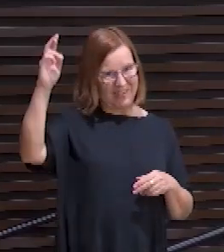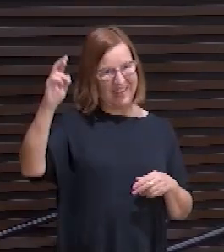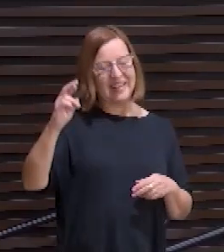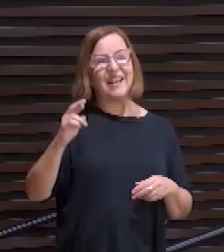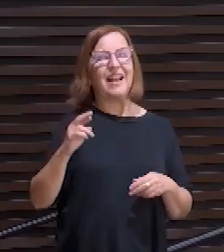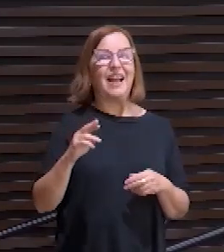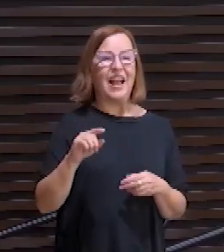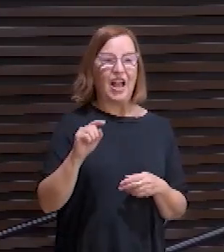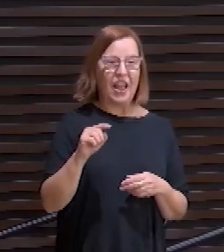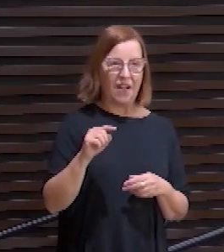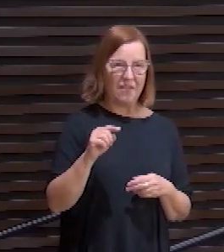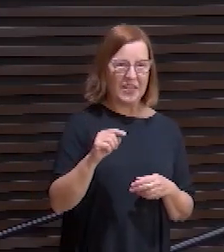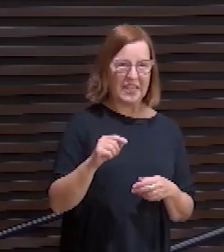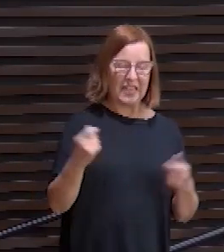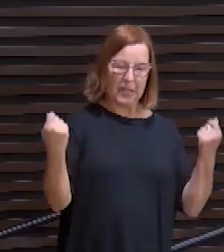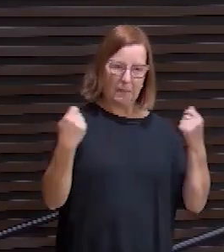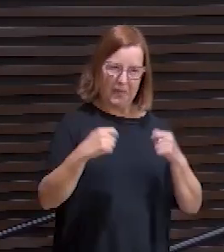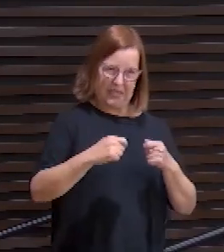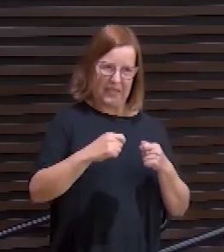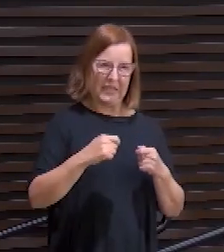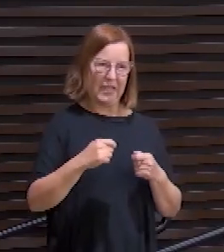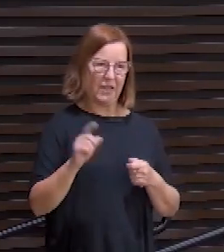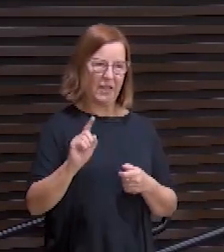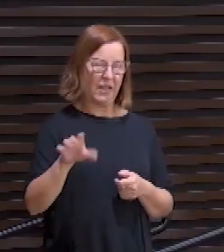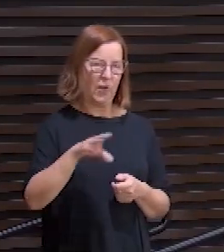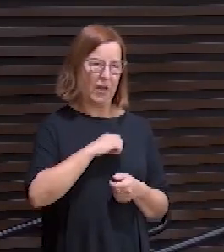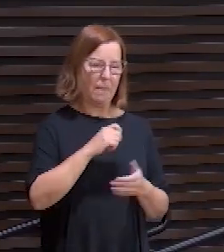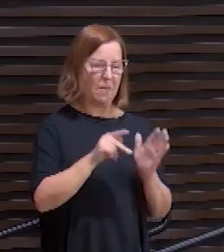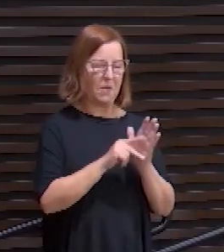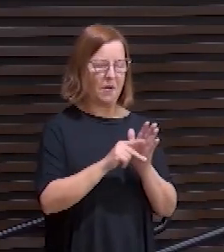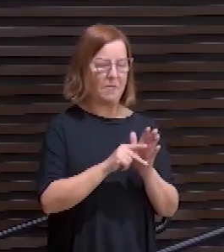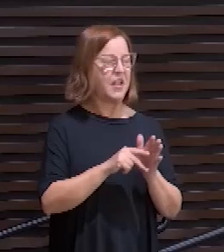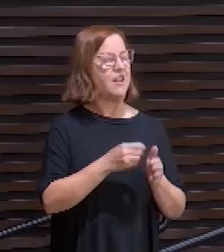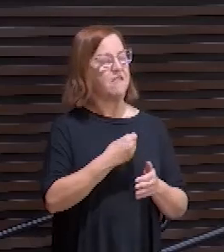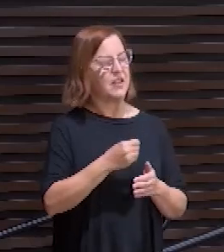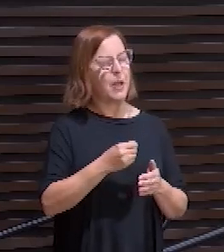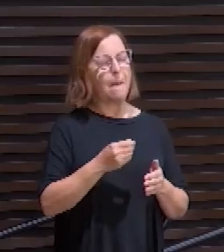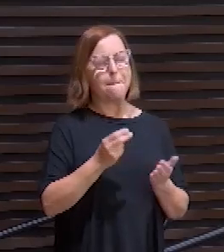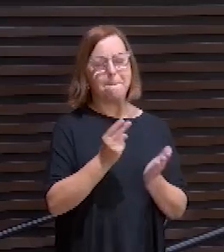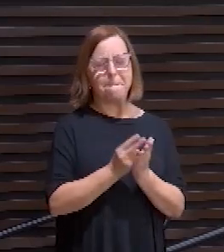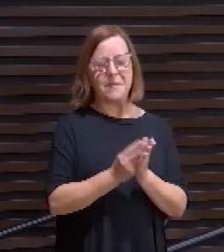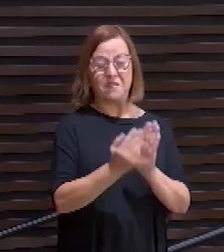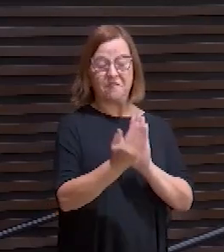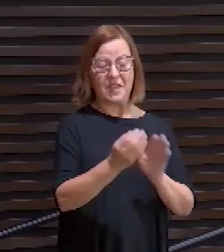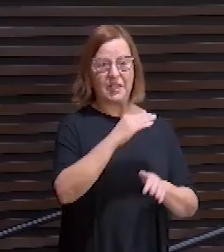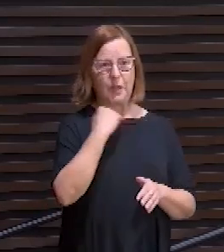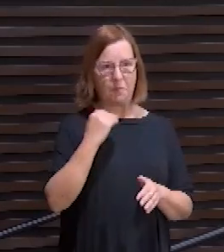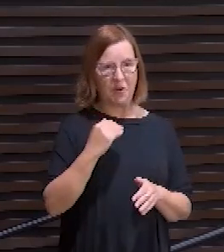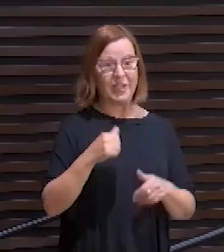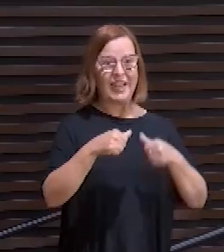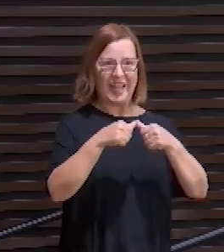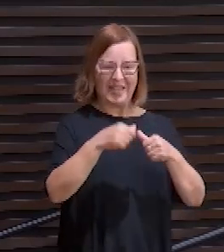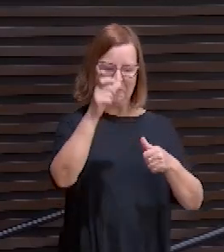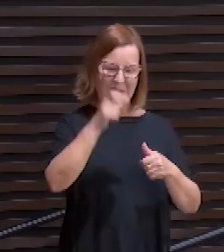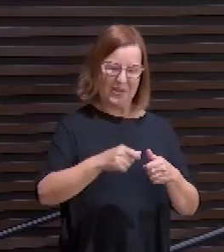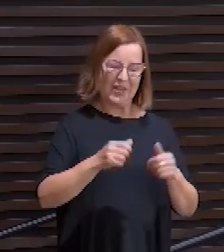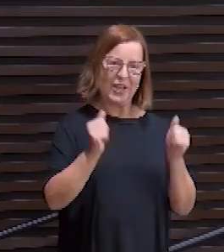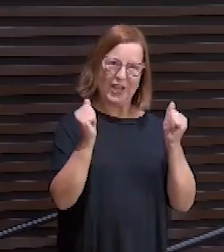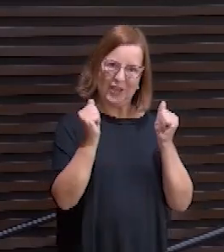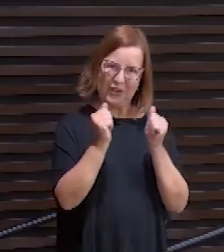a própria vida, mesmo em face da morte. E este estará no reino eterno de Deus, comigo e com todos aqueles que